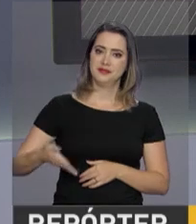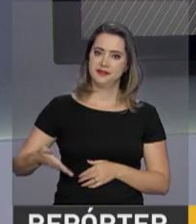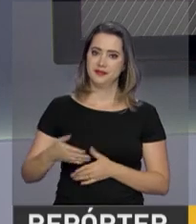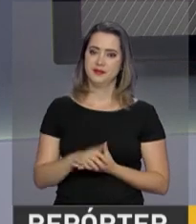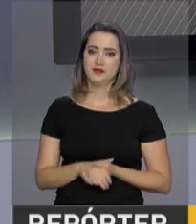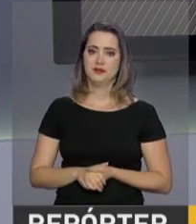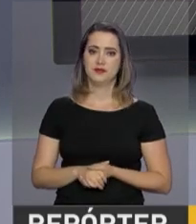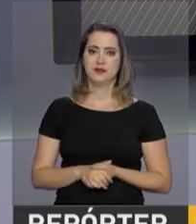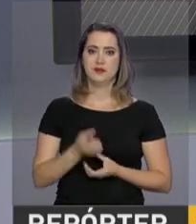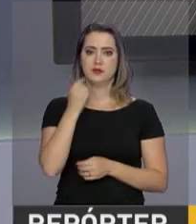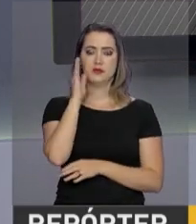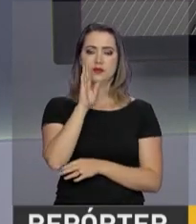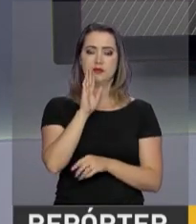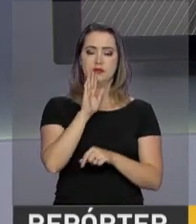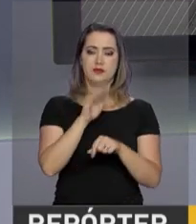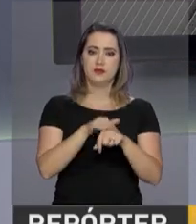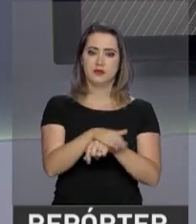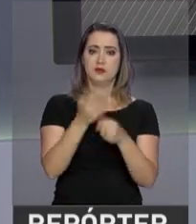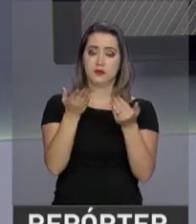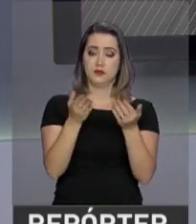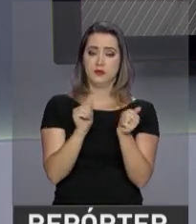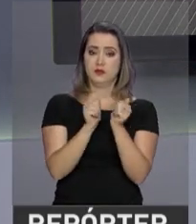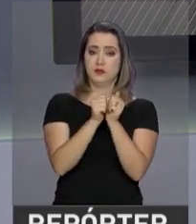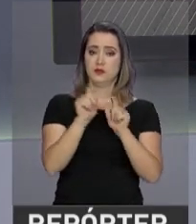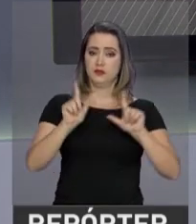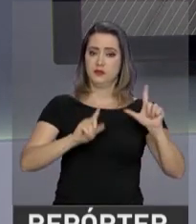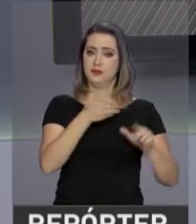na internet. Uma boa noite para você e